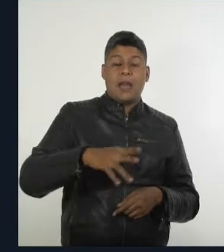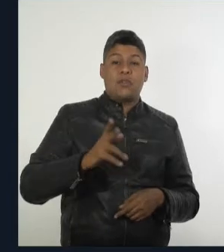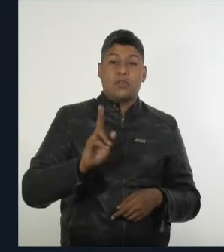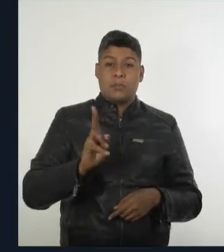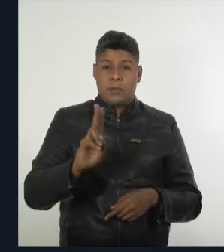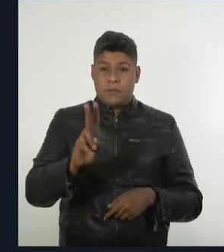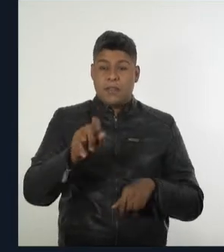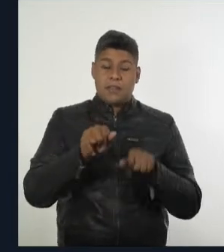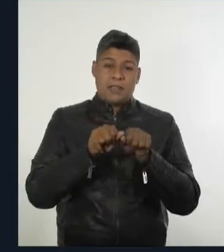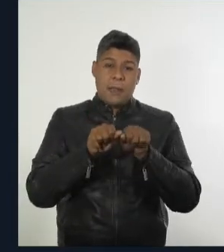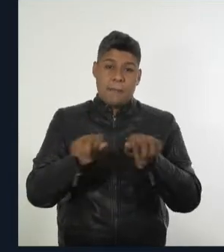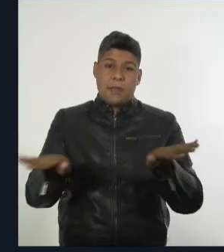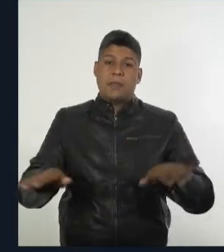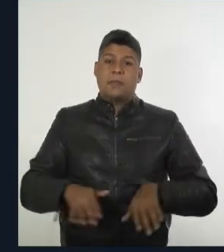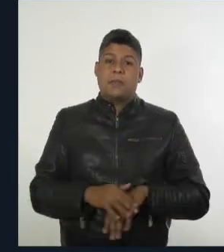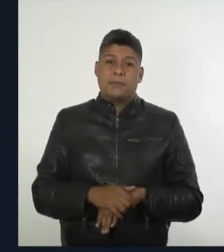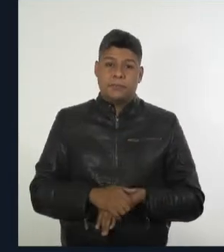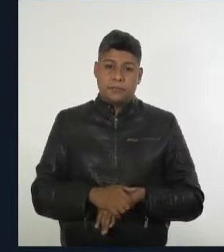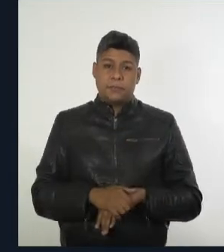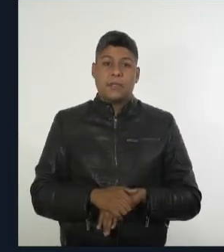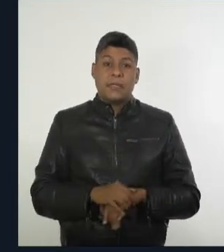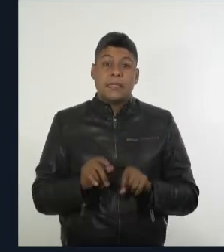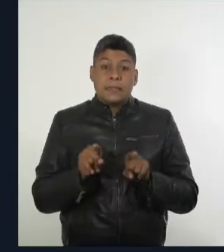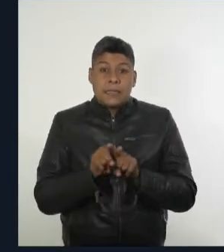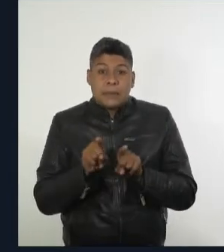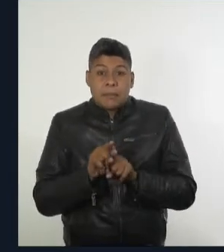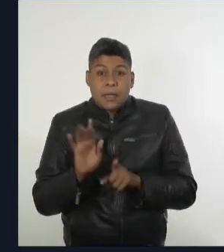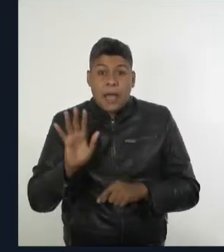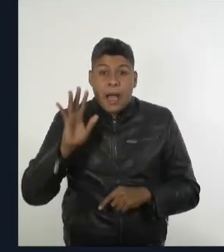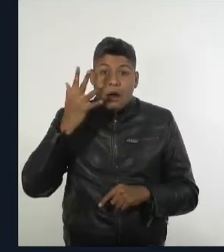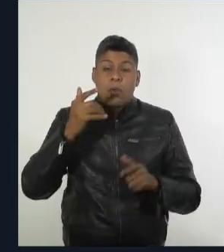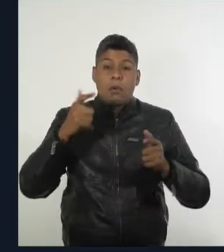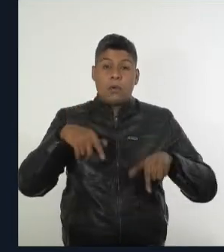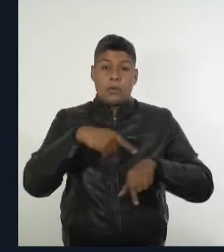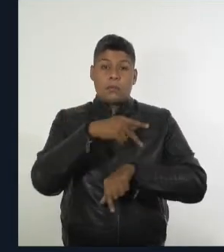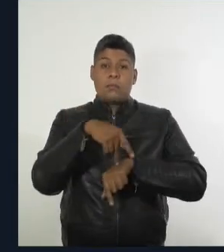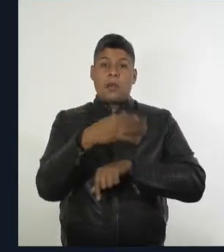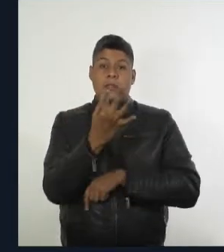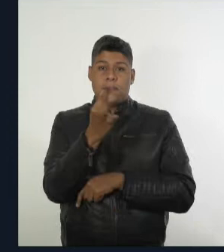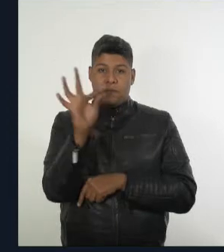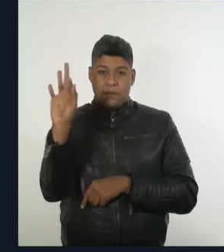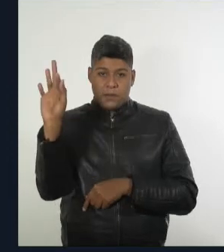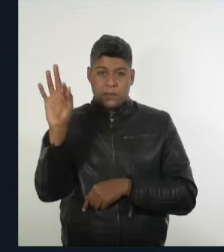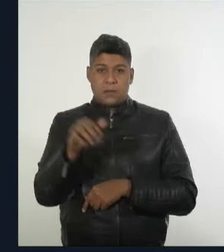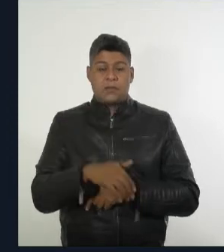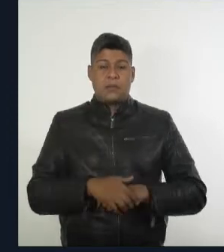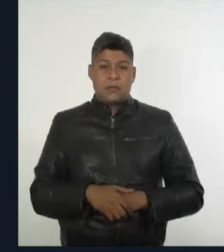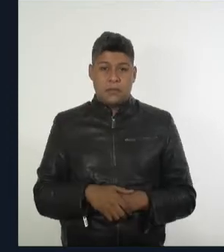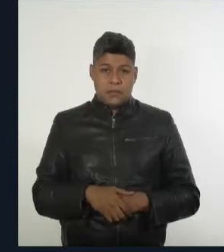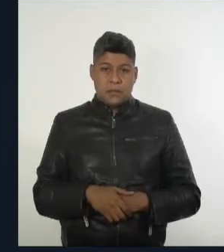da pandemia. Isso também ocorreu na França, também fica muito